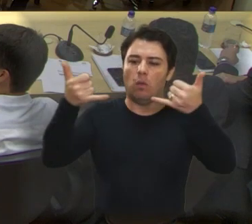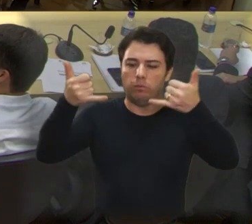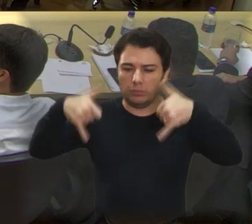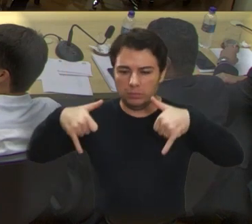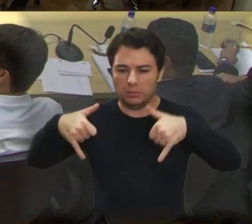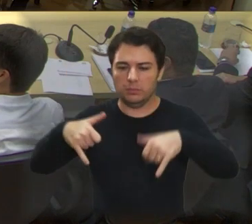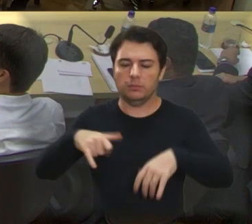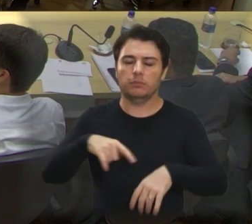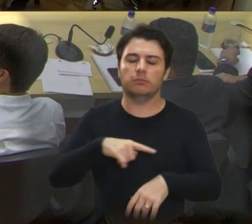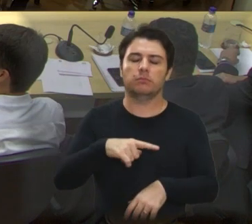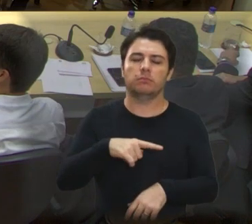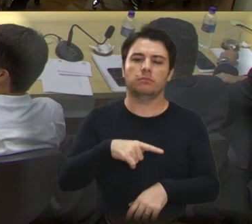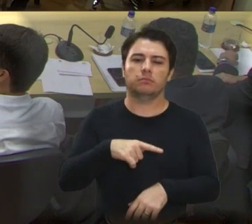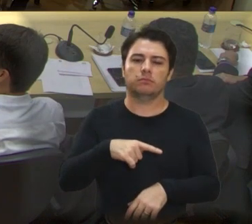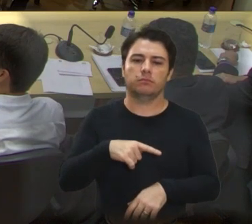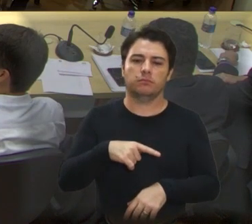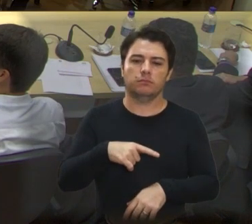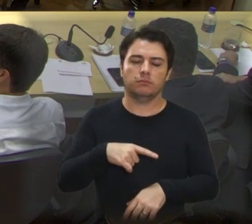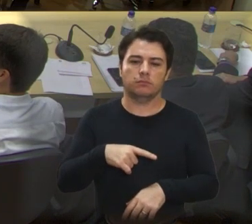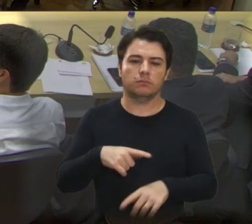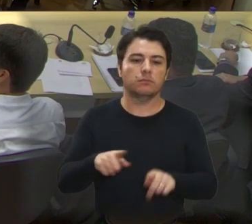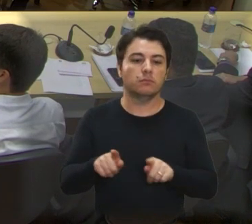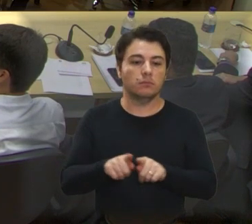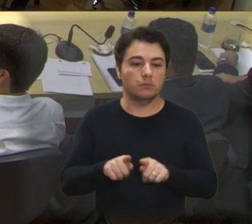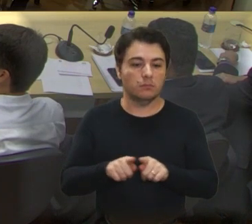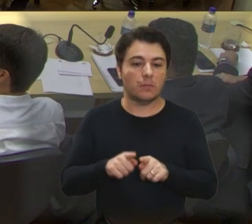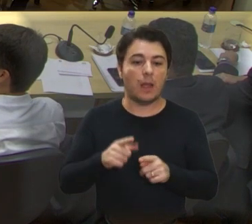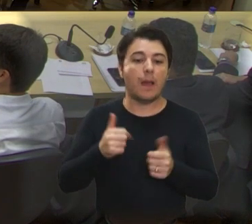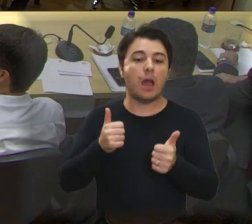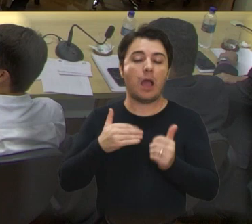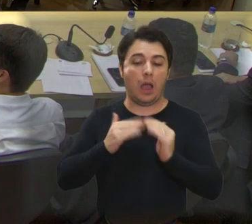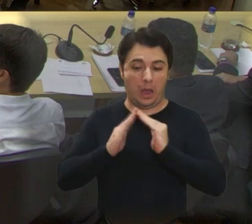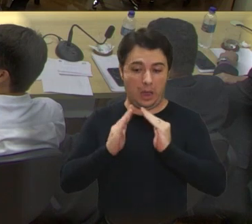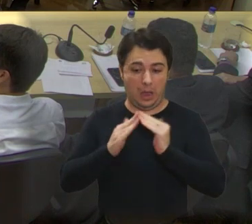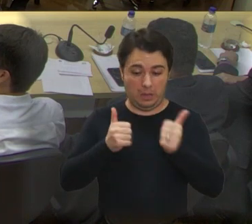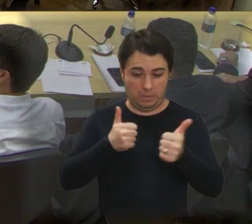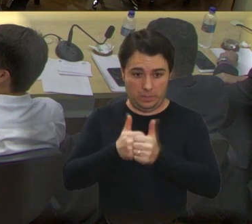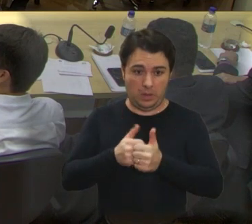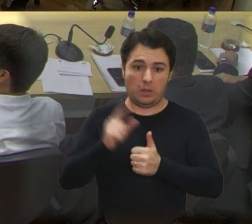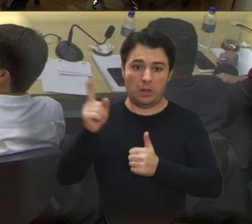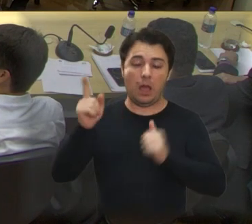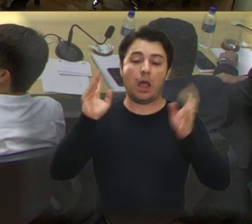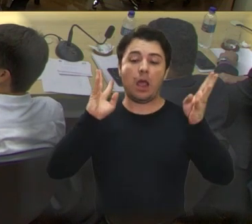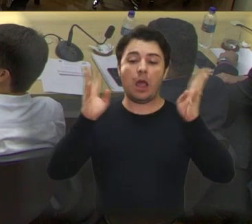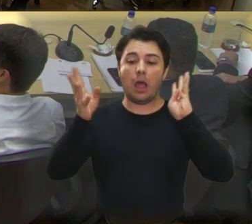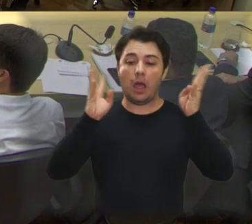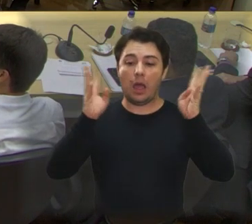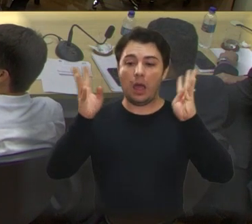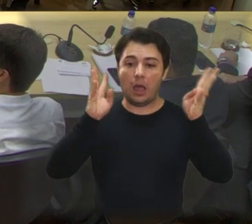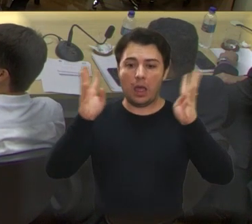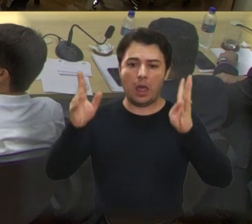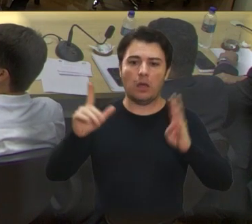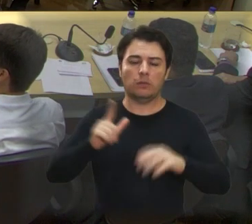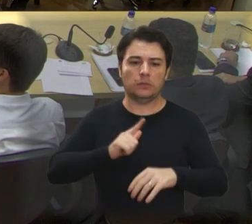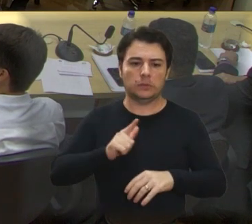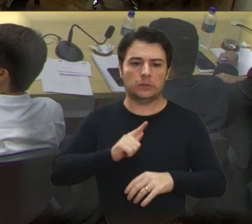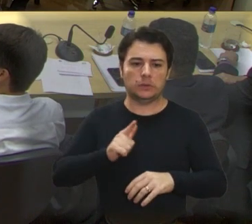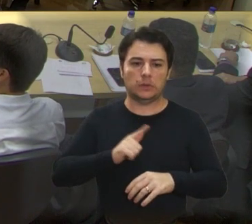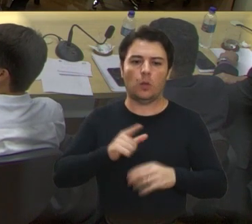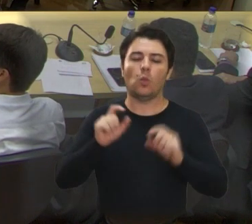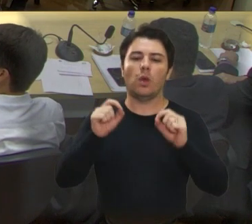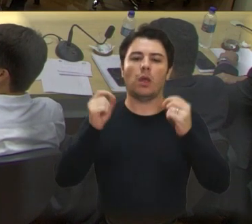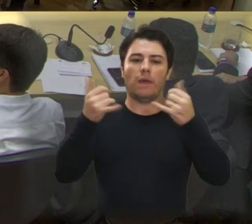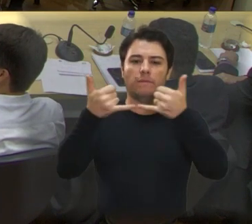aqui muitos aliás até próximo da minha casa até caminhões altos que não circulavam começaram a